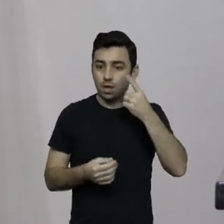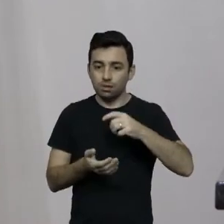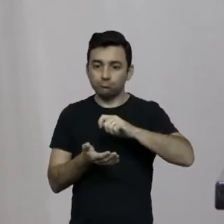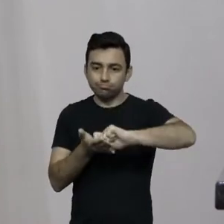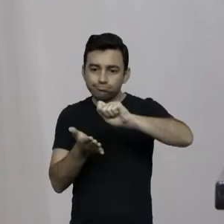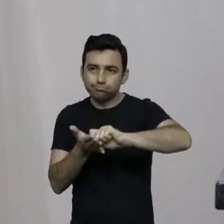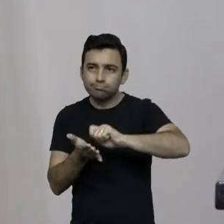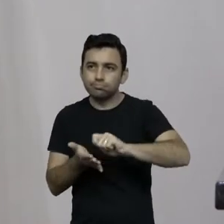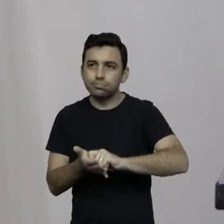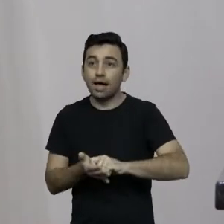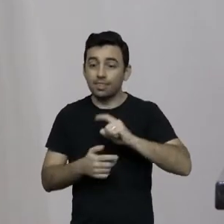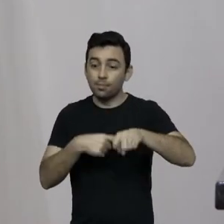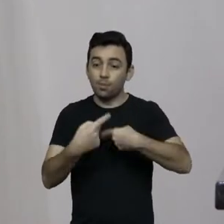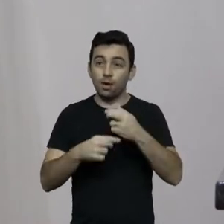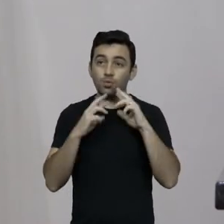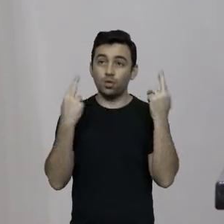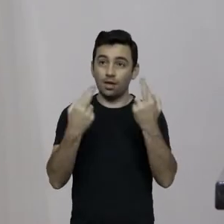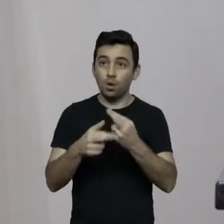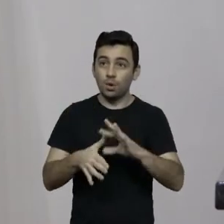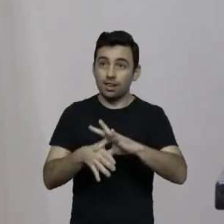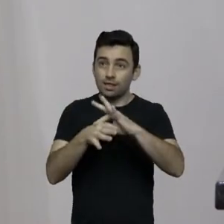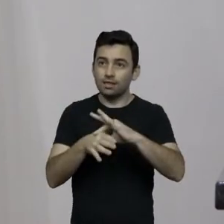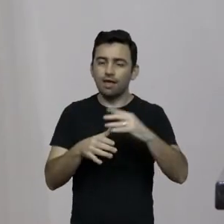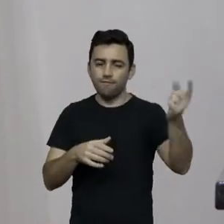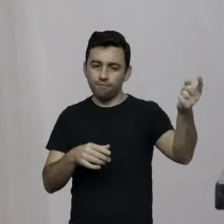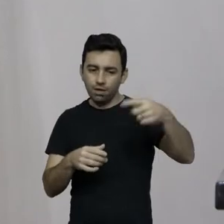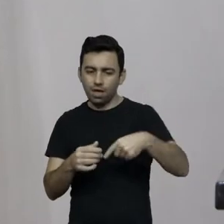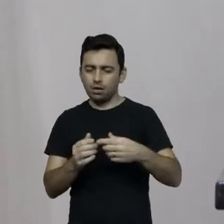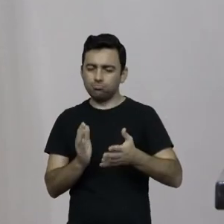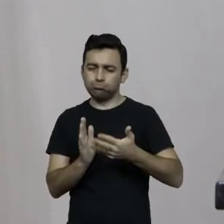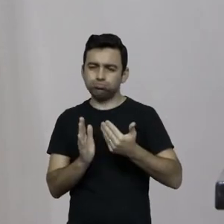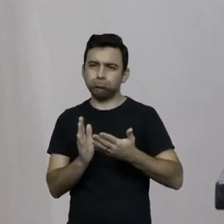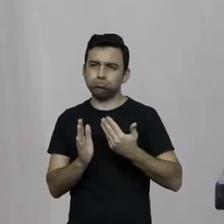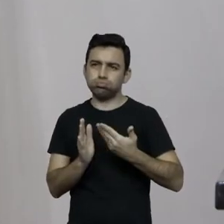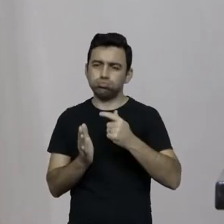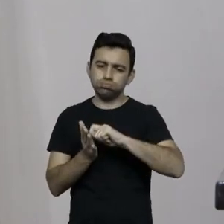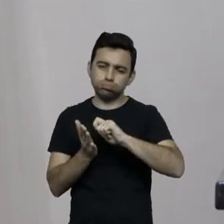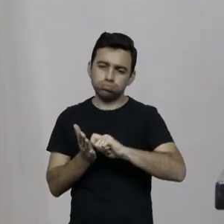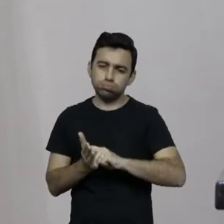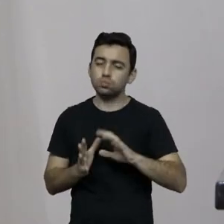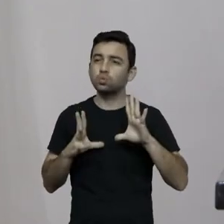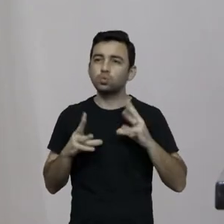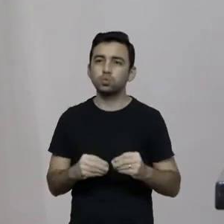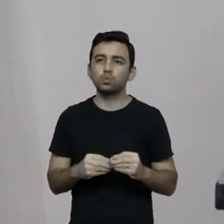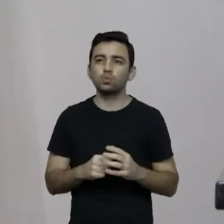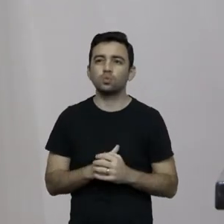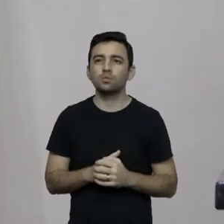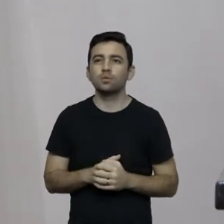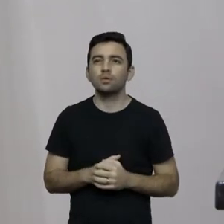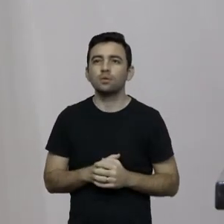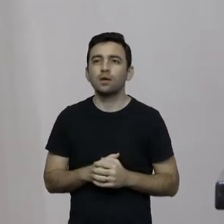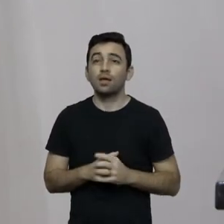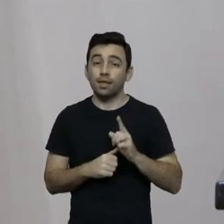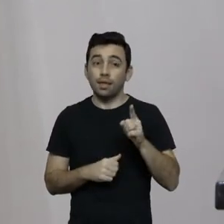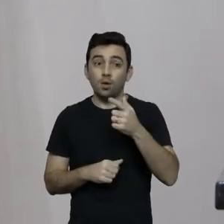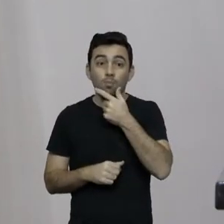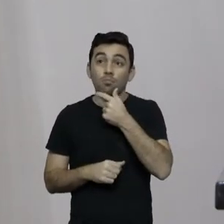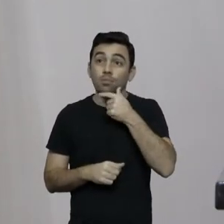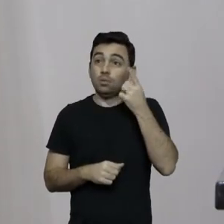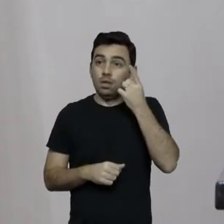reunião de líderes você traz para nós o que eles que eles escreveram e o deputado